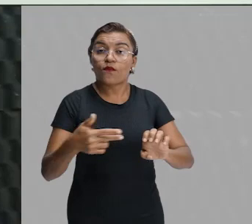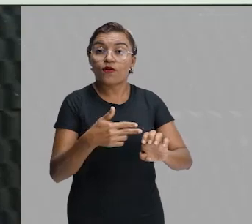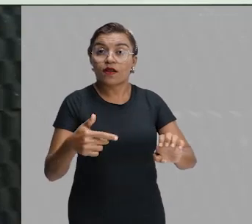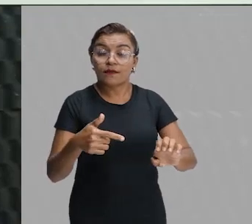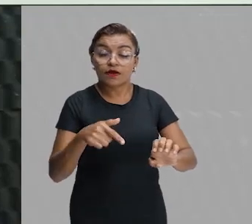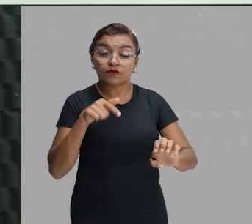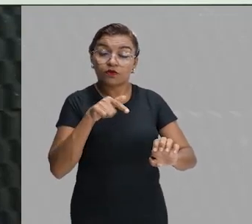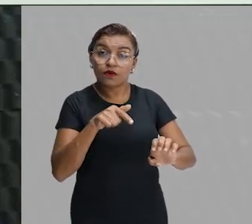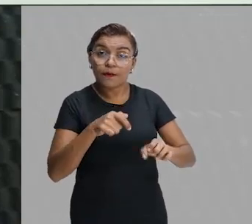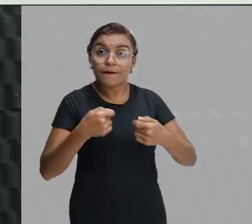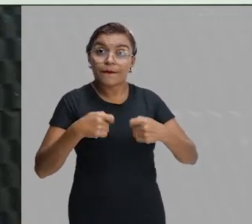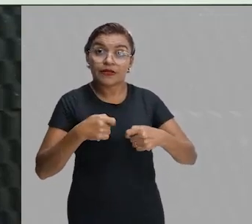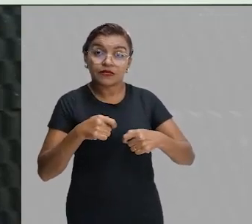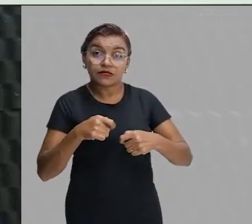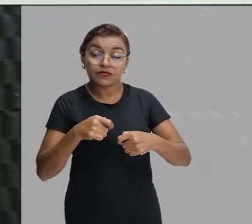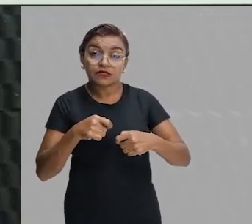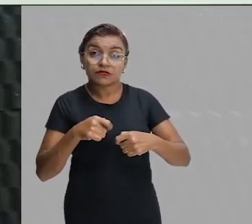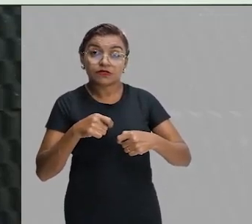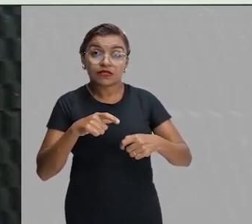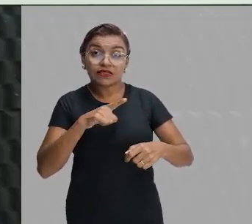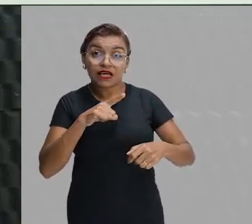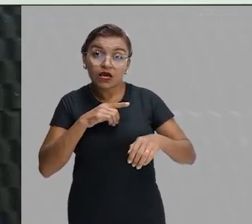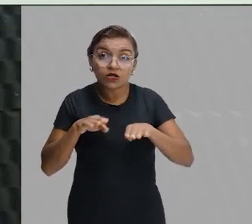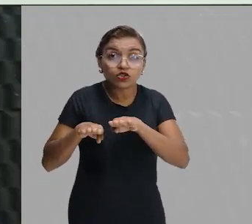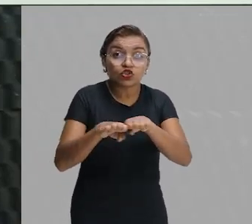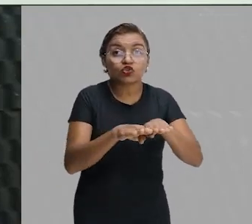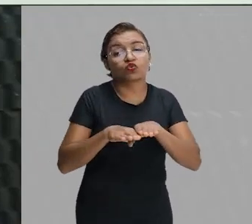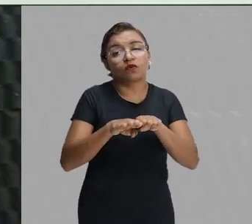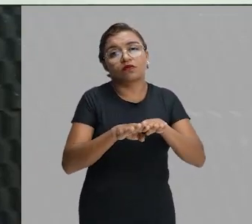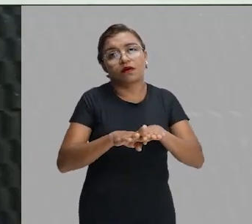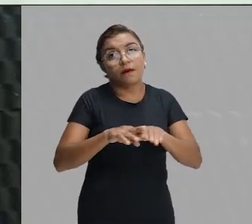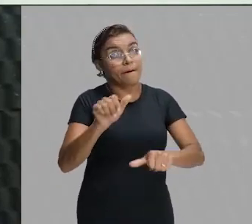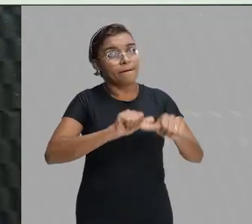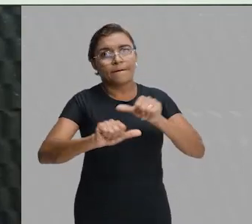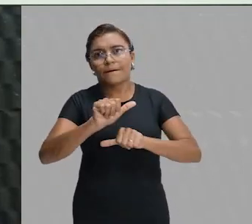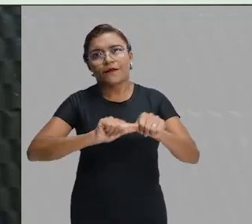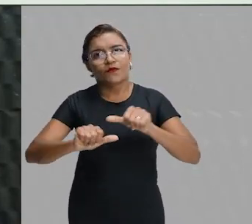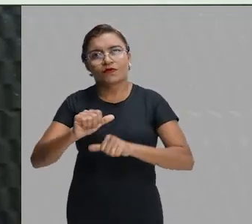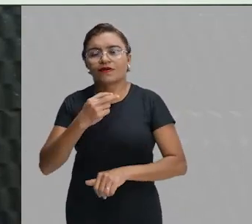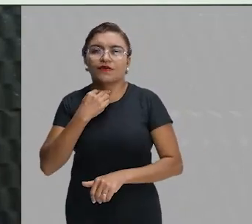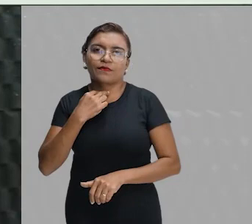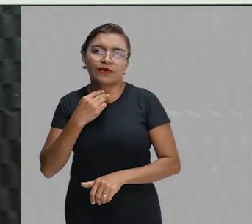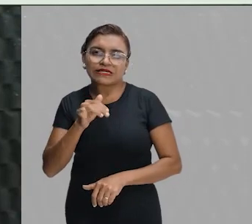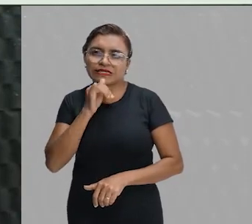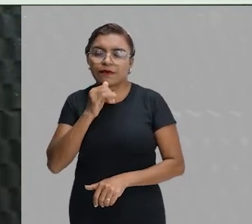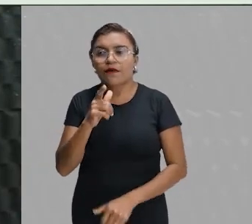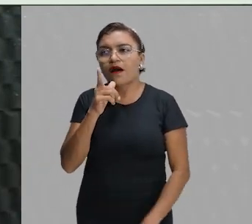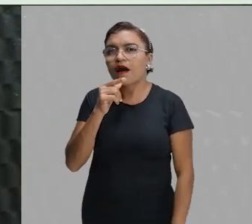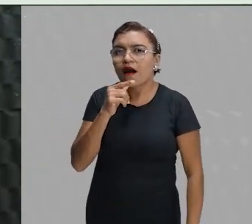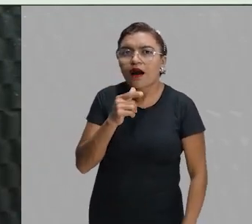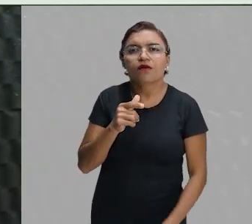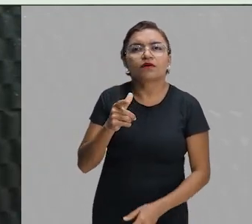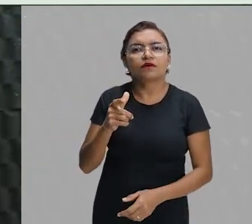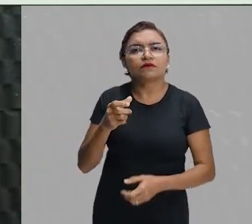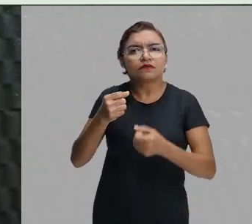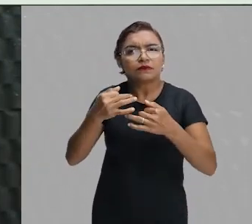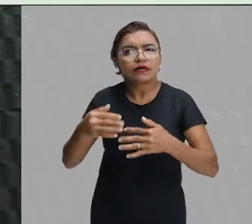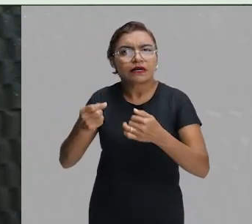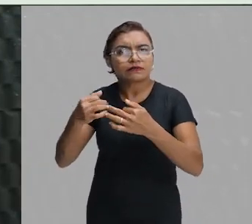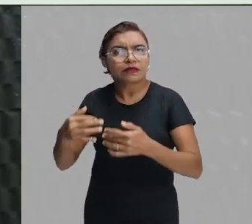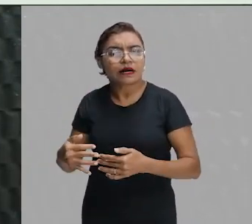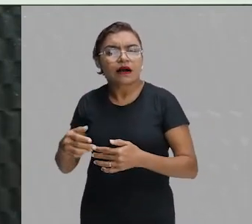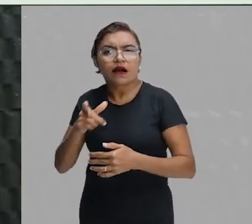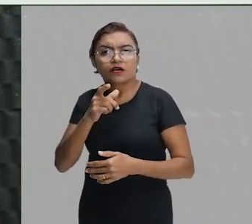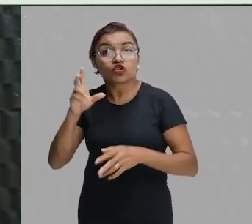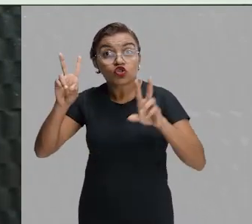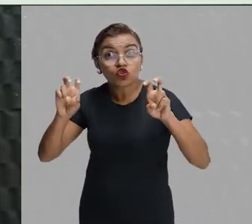que manter a paridade, a igualdade deste elemento. Eu não posso mudar. Não adianta eu estar falando de água e meter pedra no meio, que não vai fazer nenhum sentido.